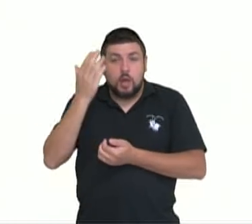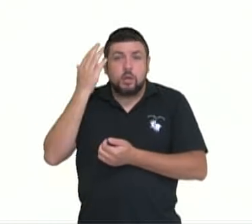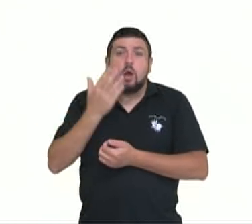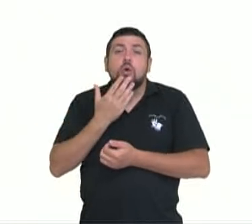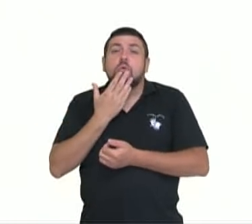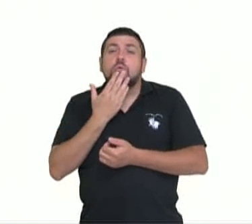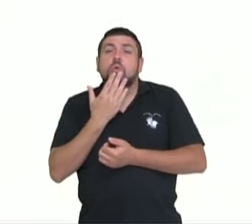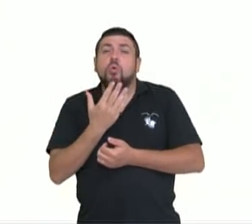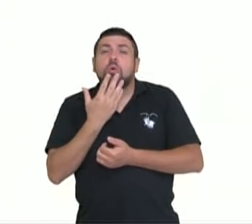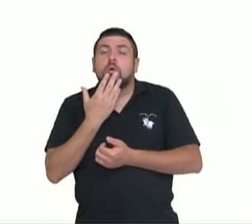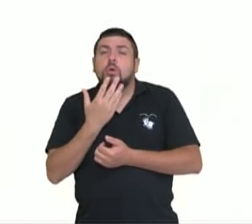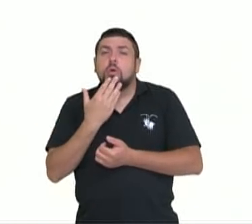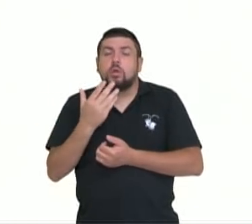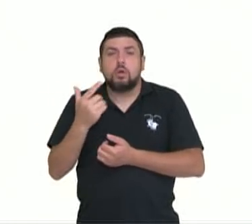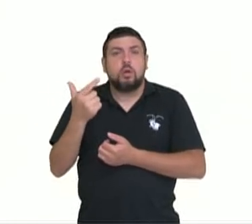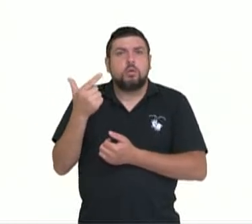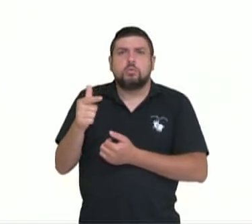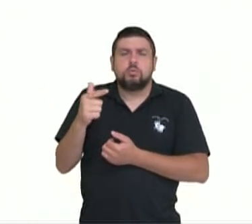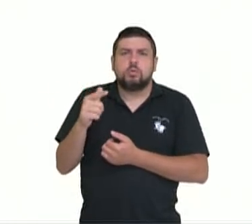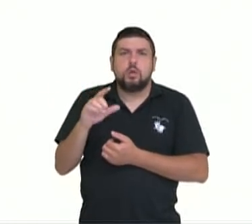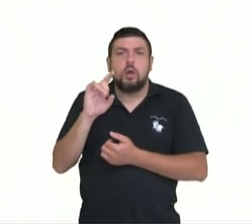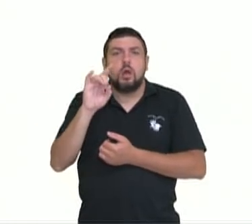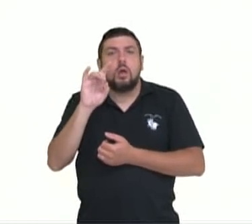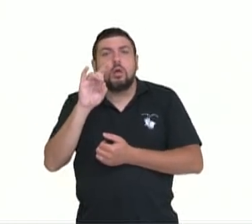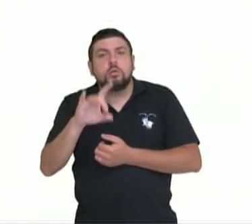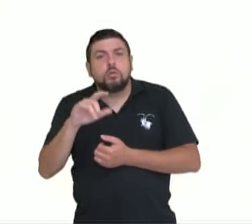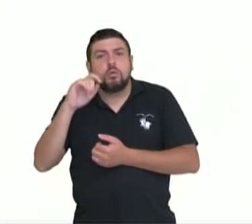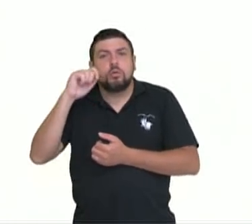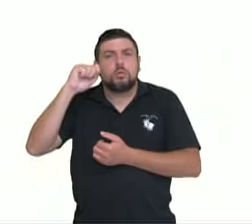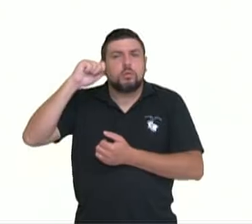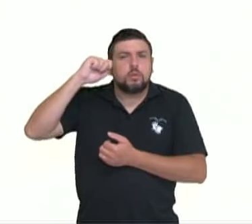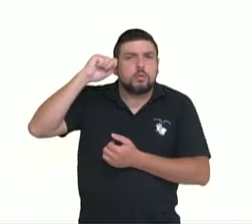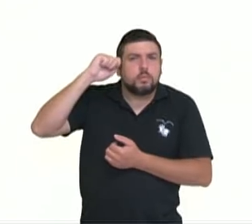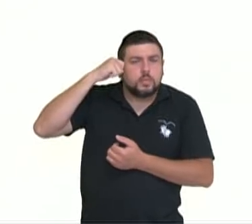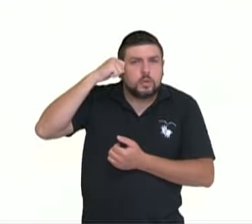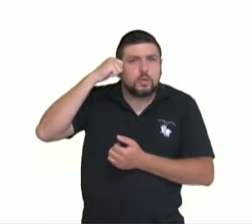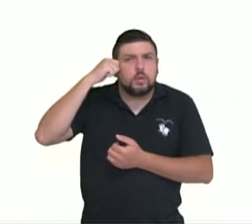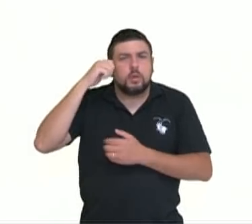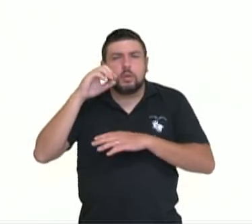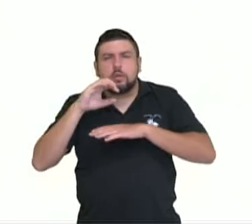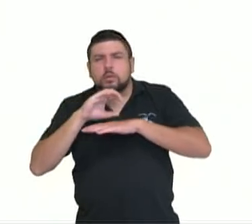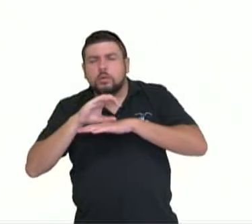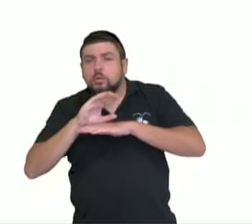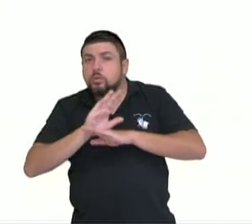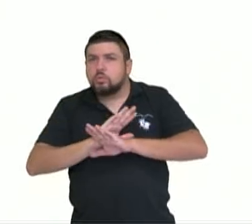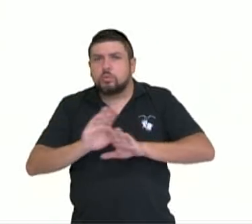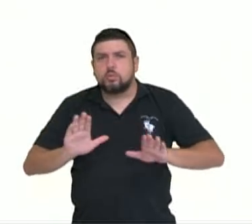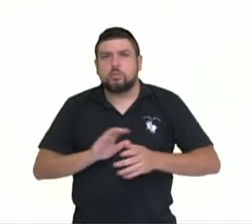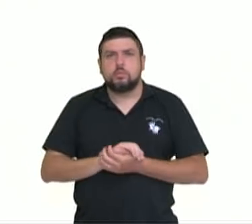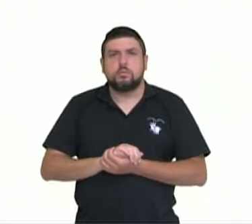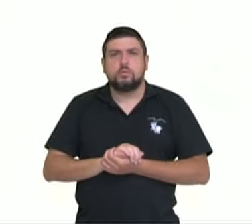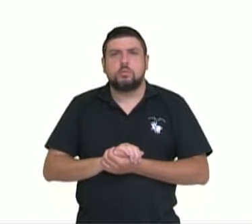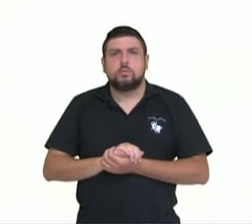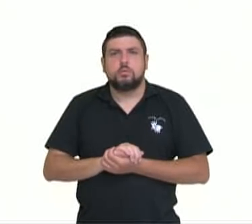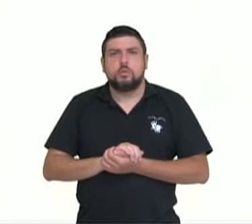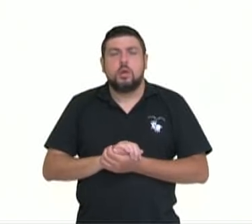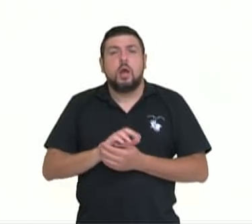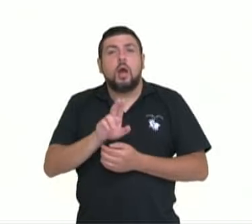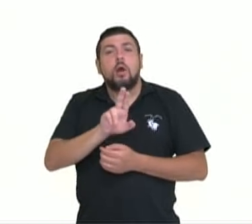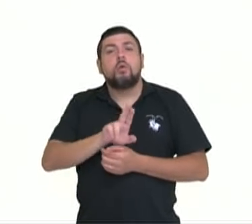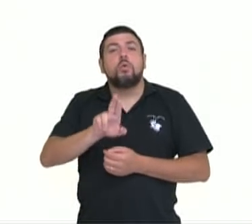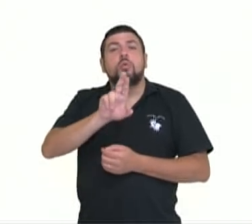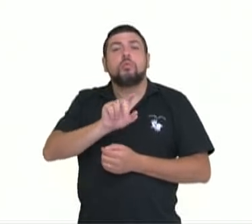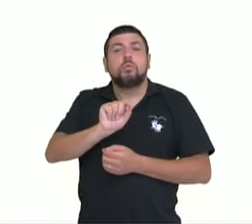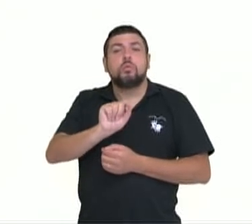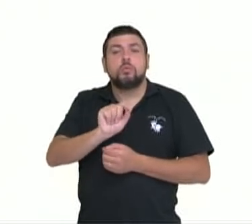né? Só tinha uma cor. Então os jogos eram jogos bem simples. E você jogava utilizando o